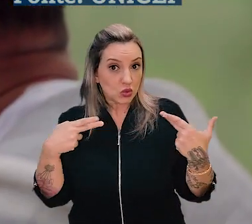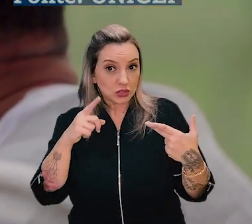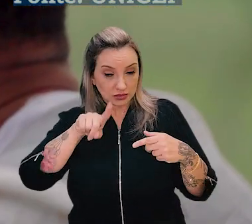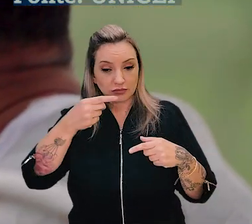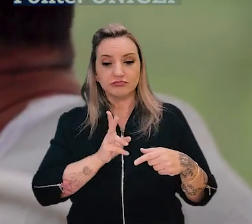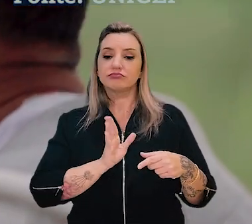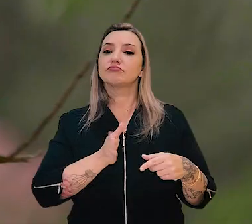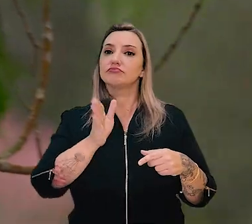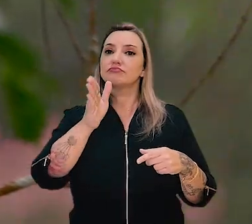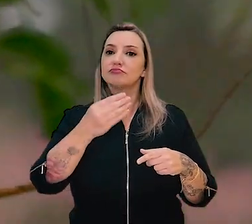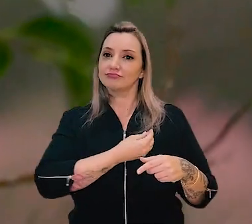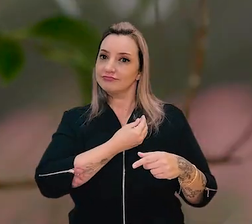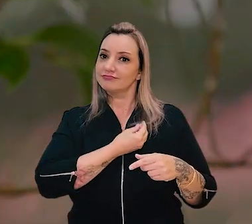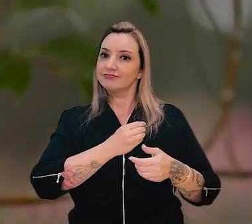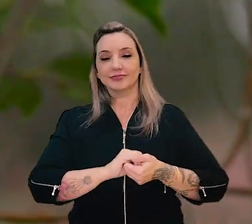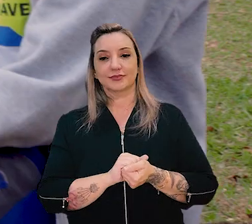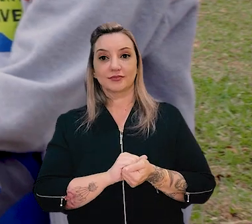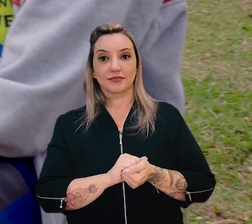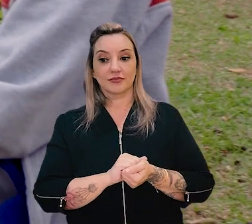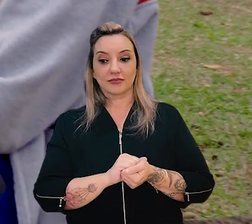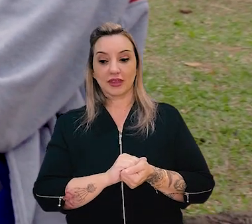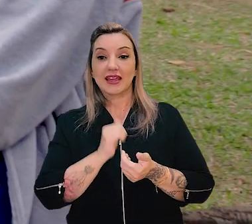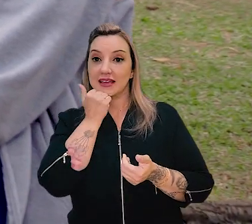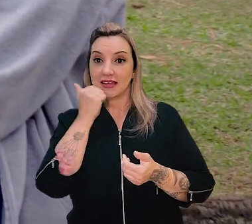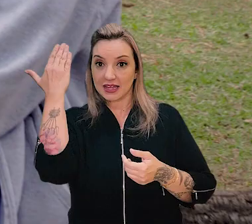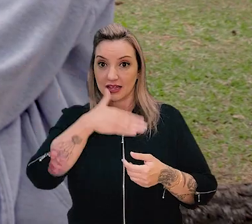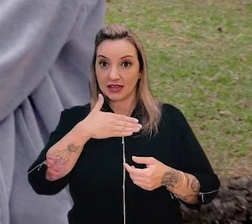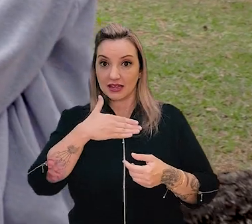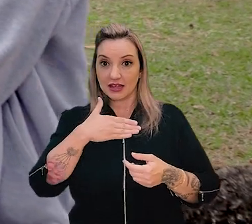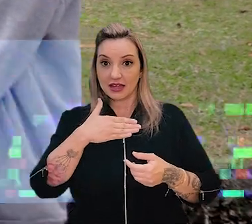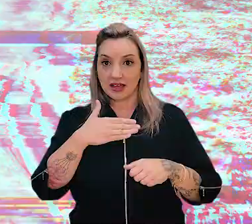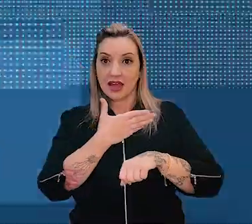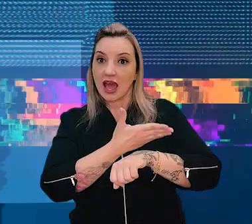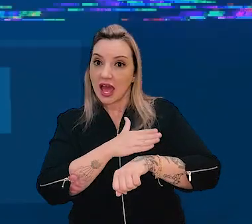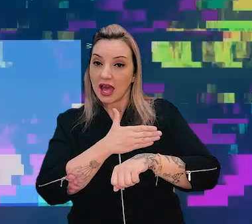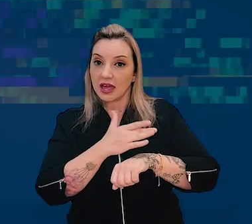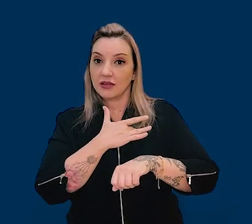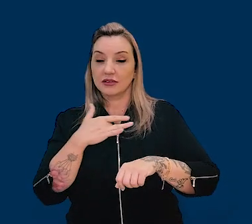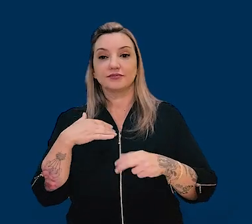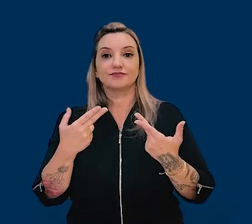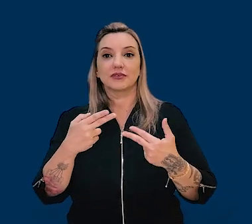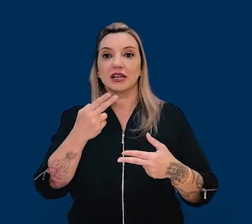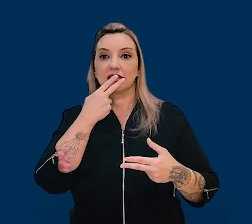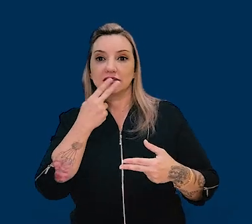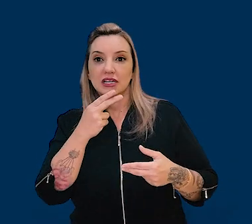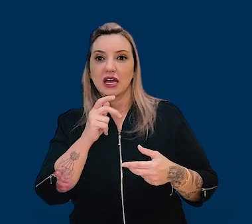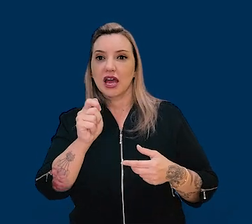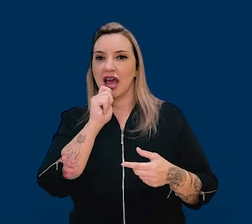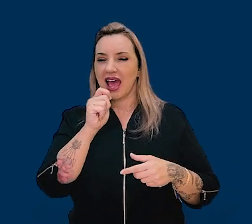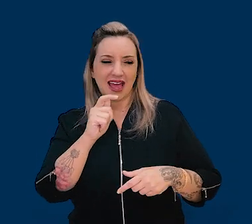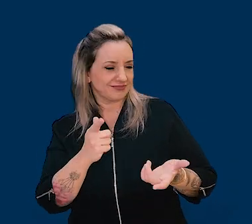poder seguir em frente. A ciência comprova que hábitos não saudáveis, como tabagismo, uso abusivo do